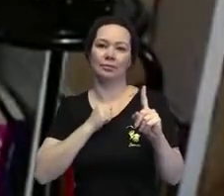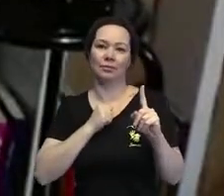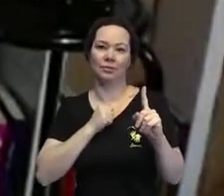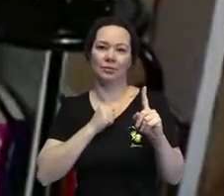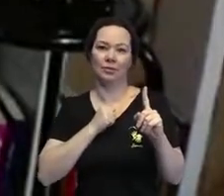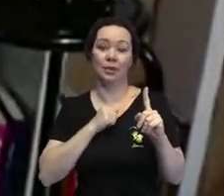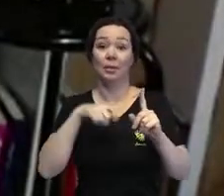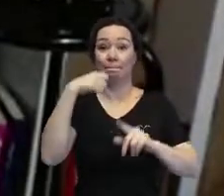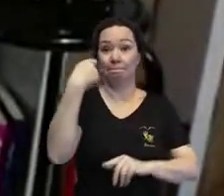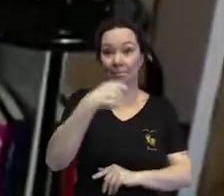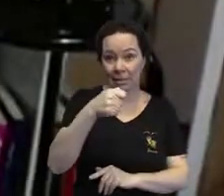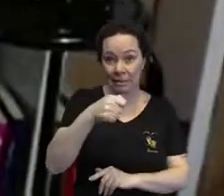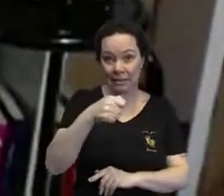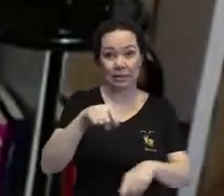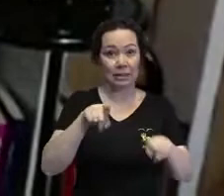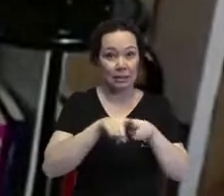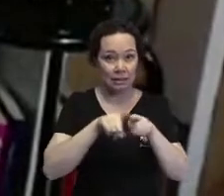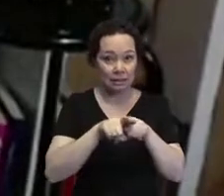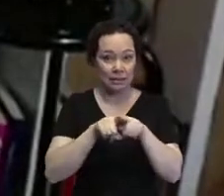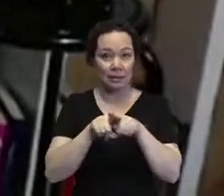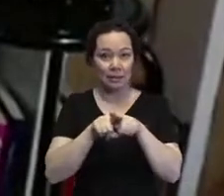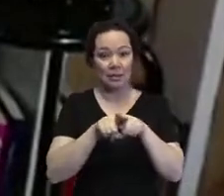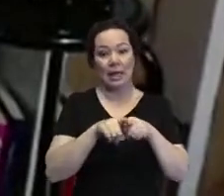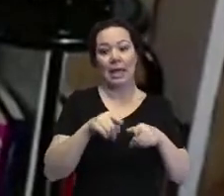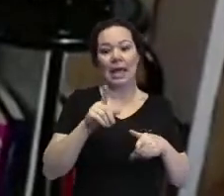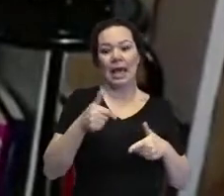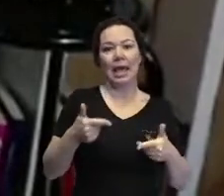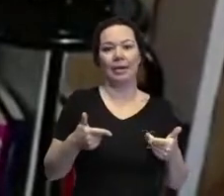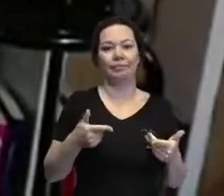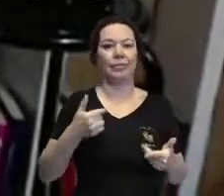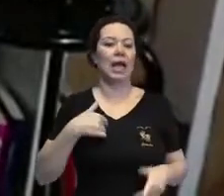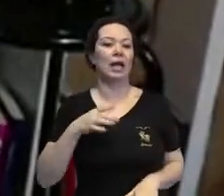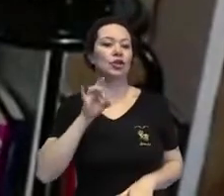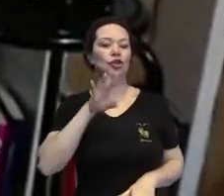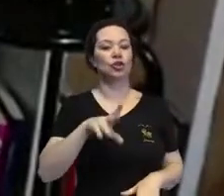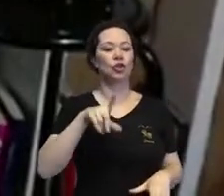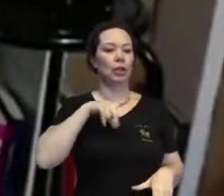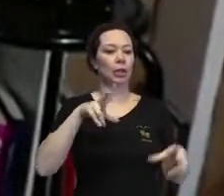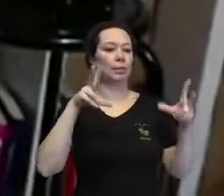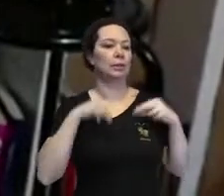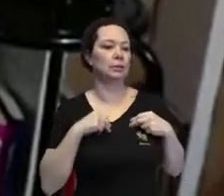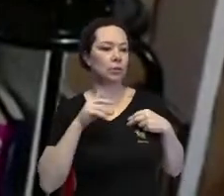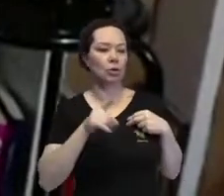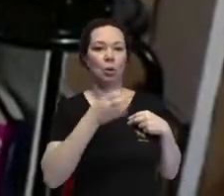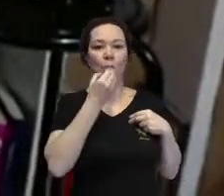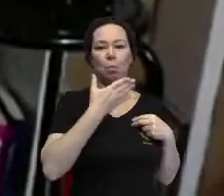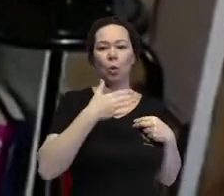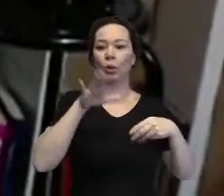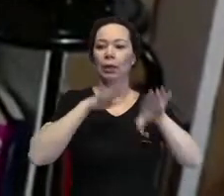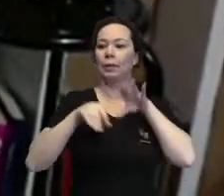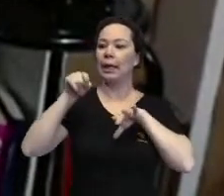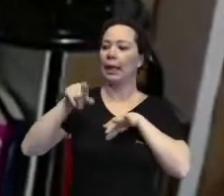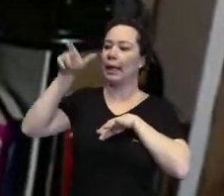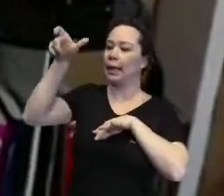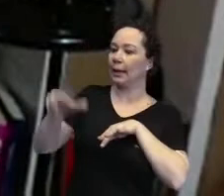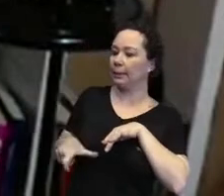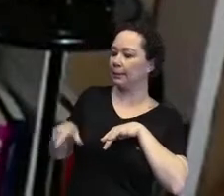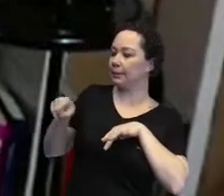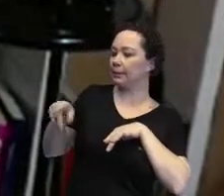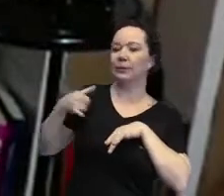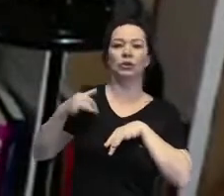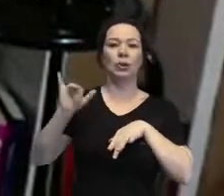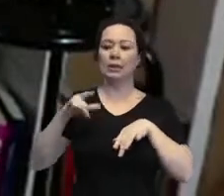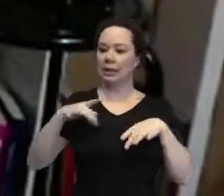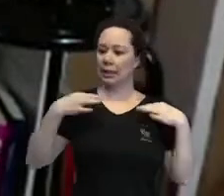feito para pessoas de determinada estatura e determinado formato corporal. Que a roupa